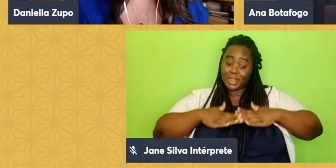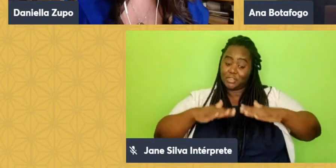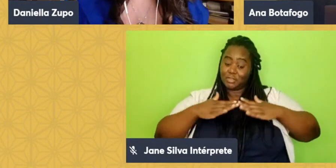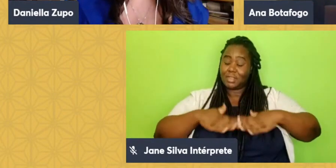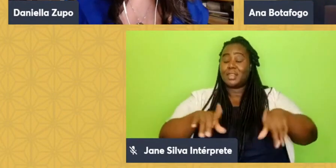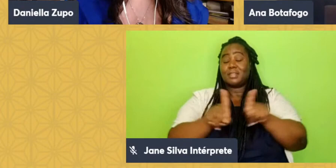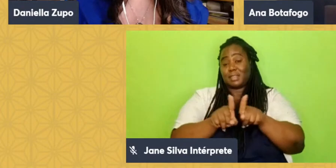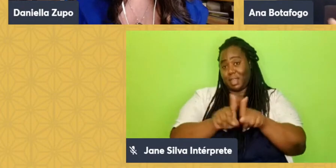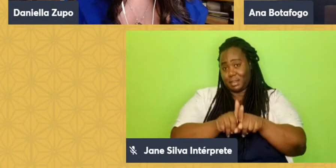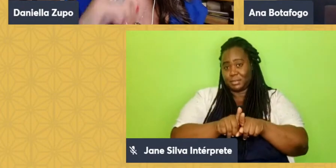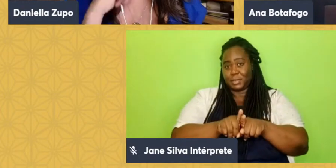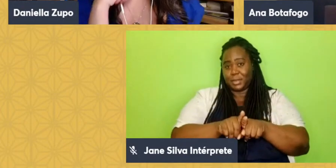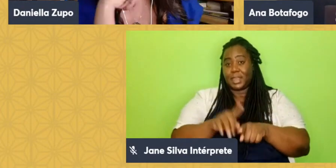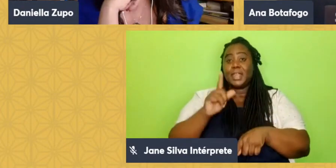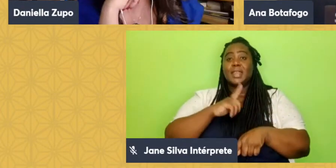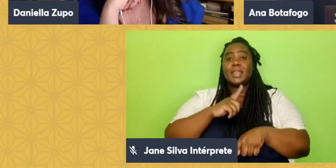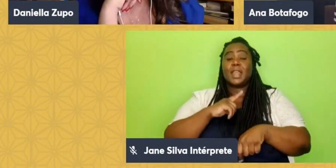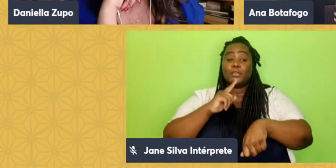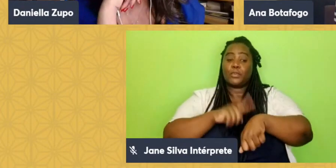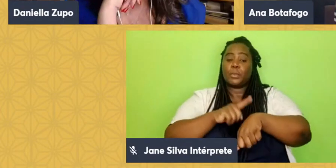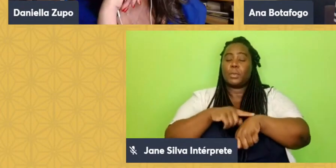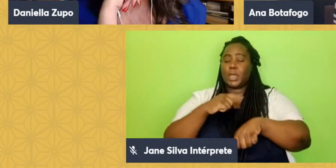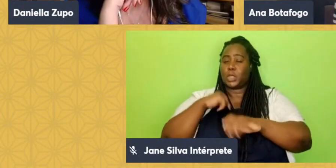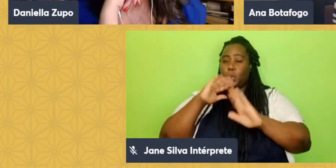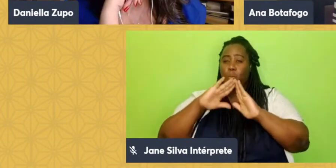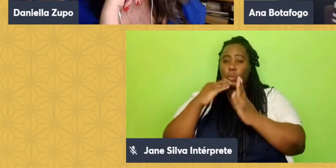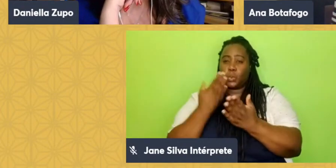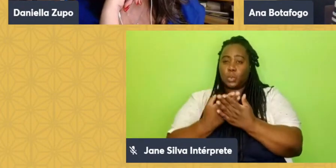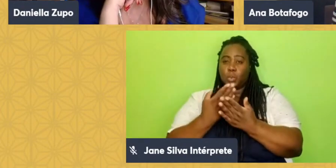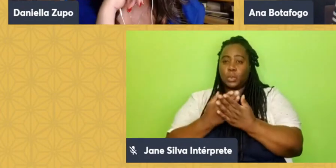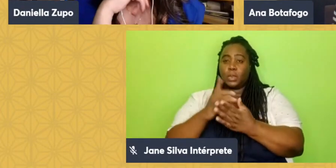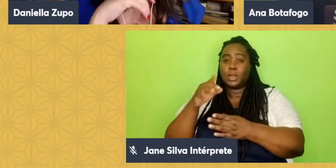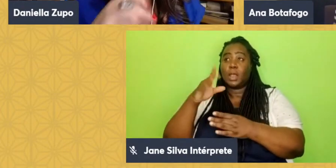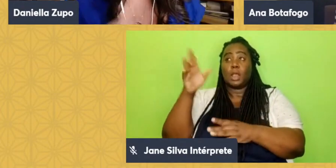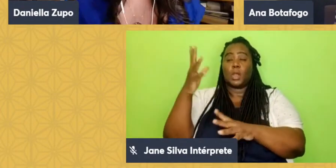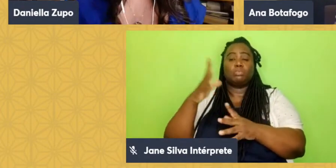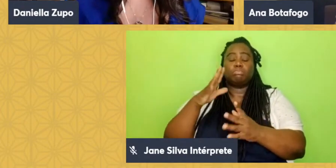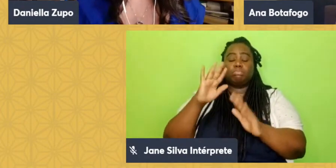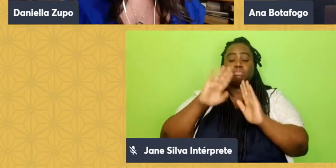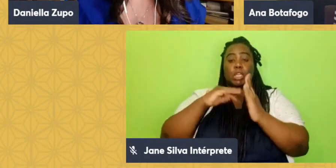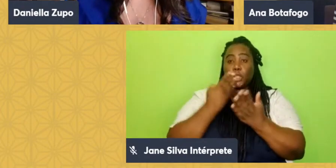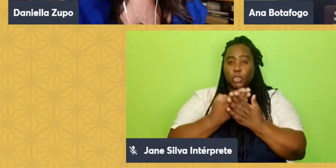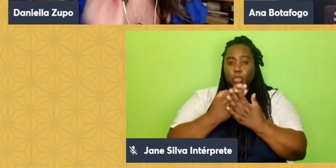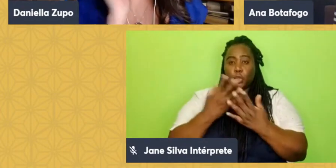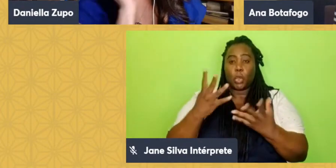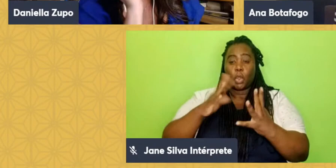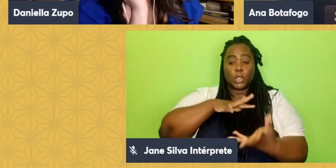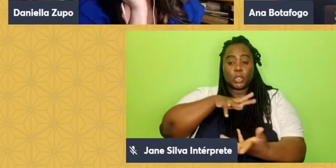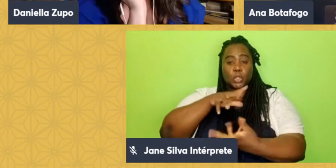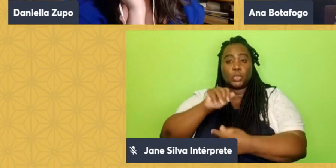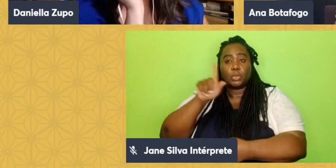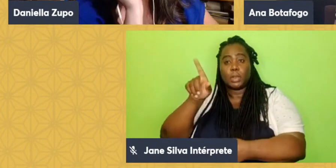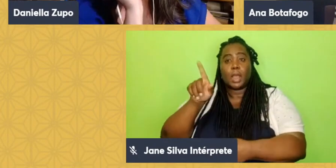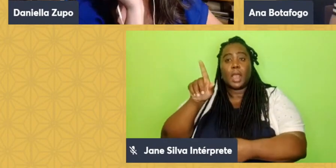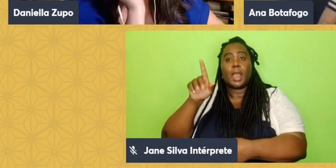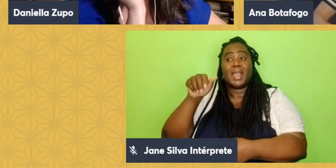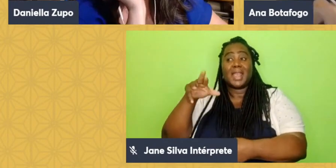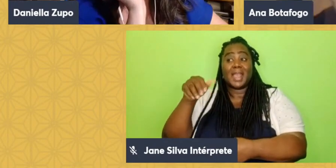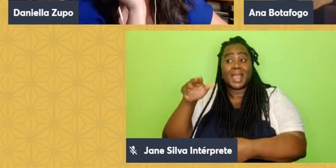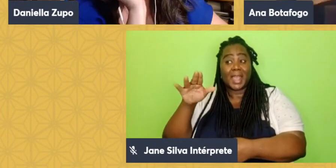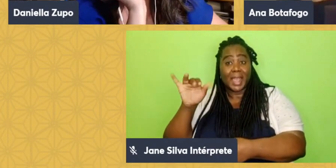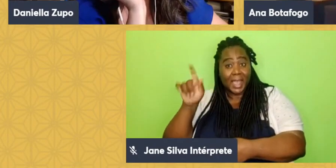e eu tive uma vez eu tava numa escola chamava Escola Internacional de dança da rosella hightower design